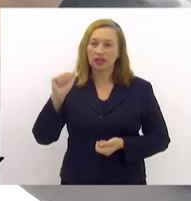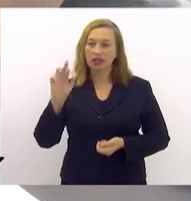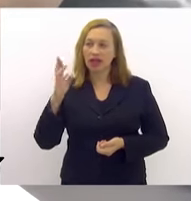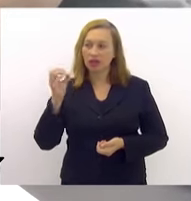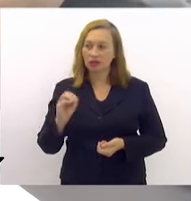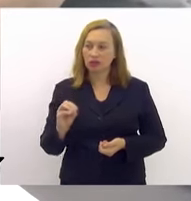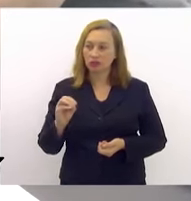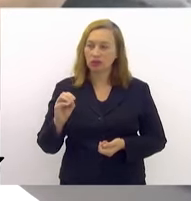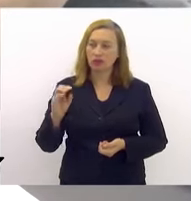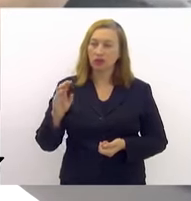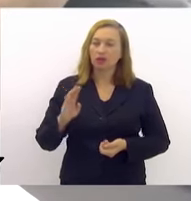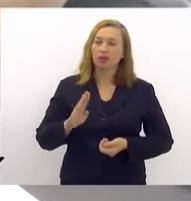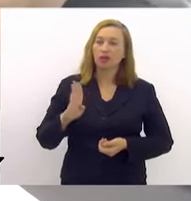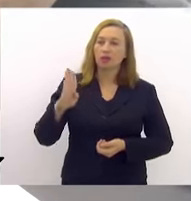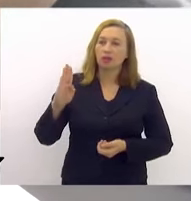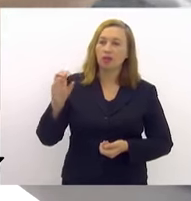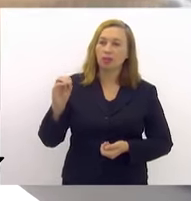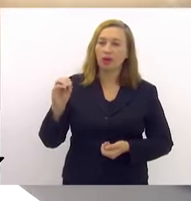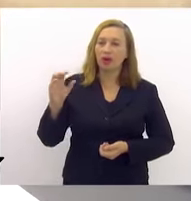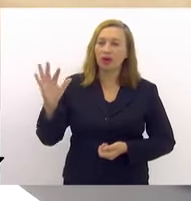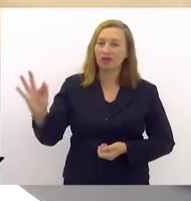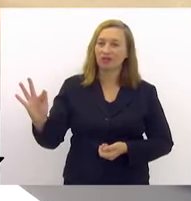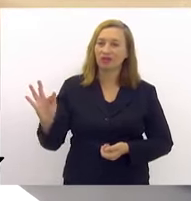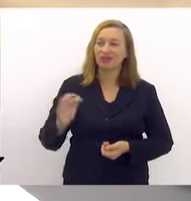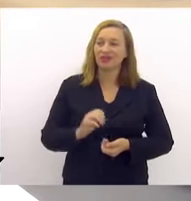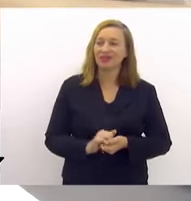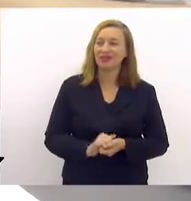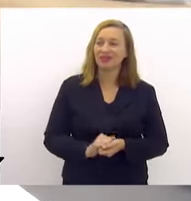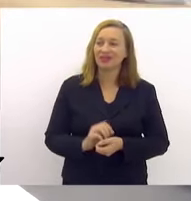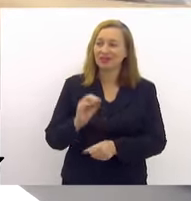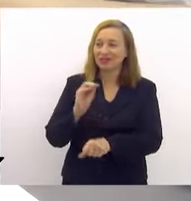cuidado e escrevi o prefácio do livro de uma